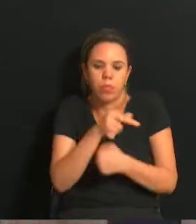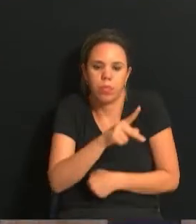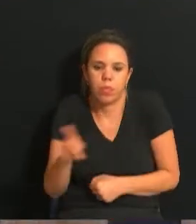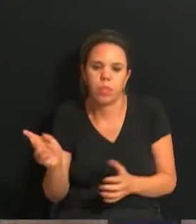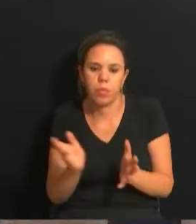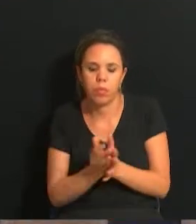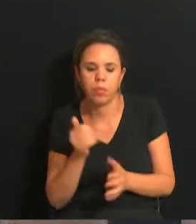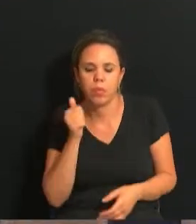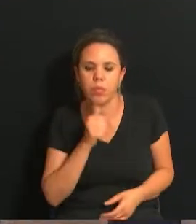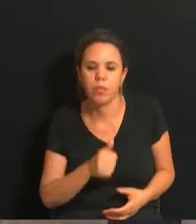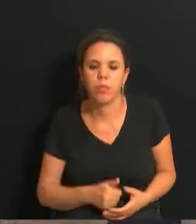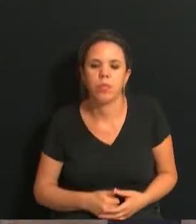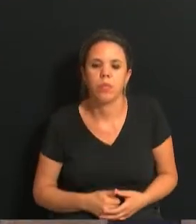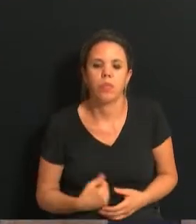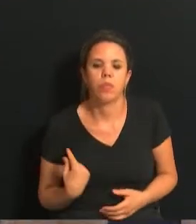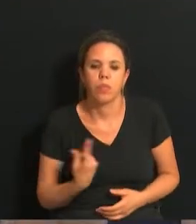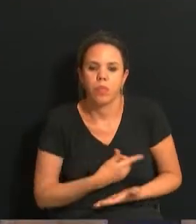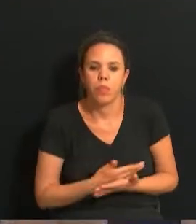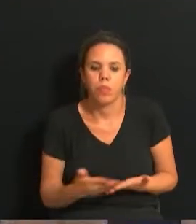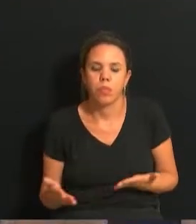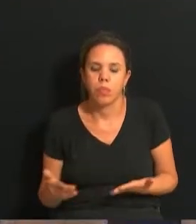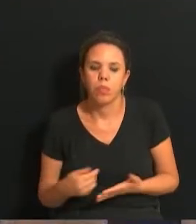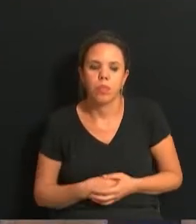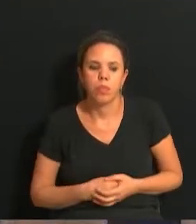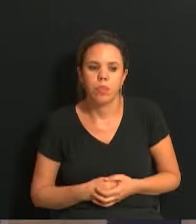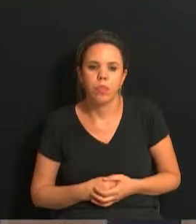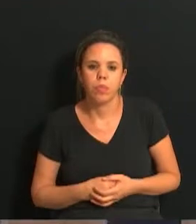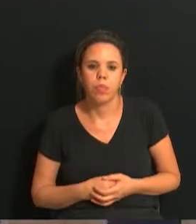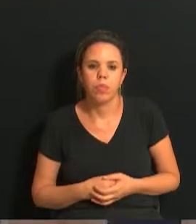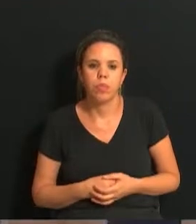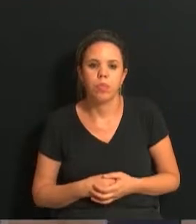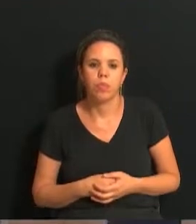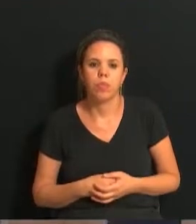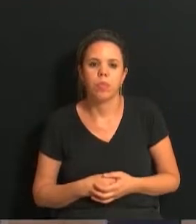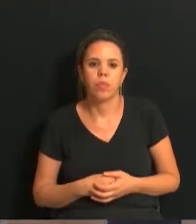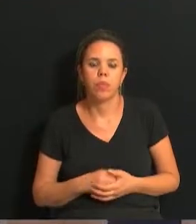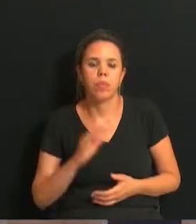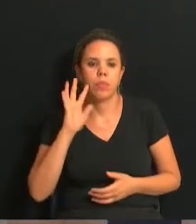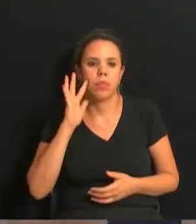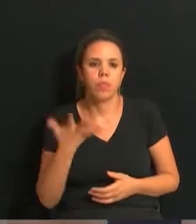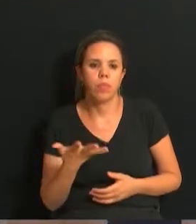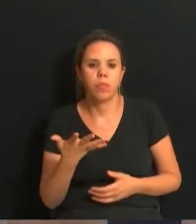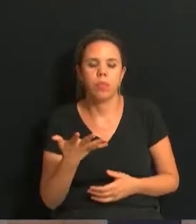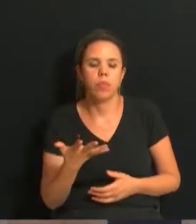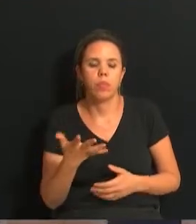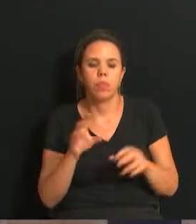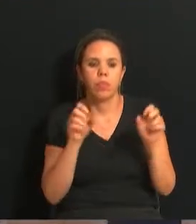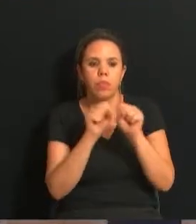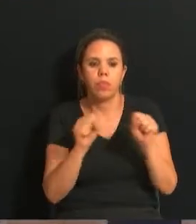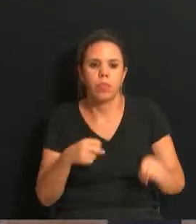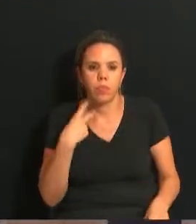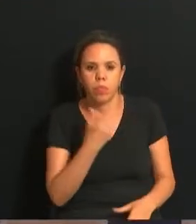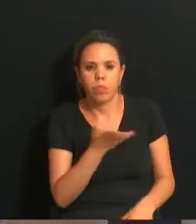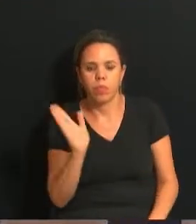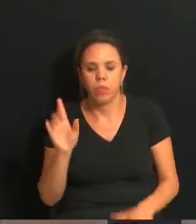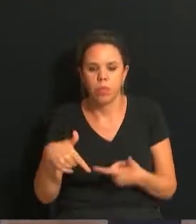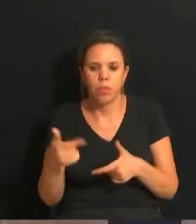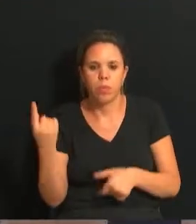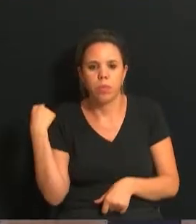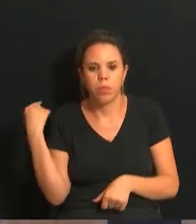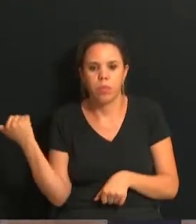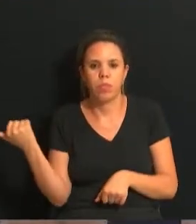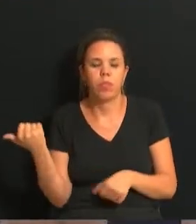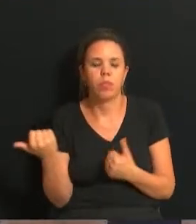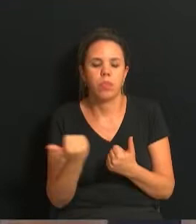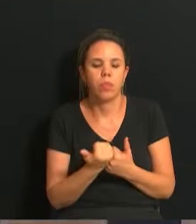da Mulher e nós começamos então a tratar de forma bastante sistemática. Outros vereadores já tinham trabalhado antes, né?